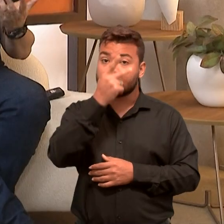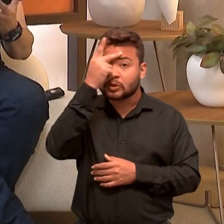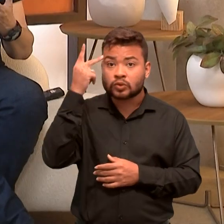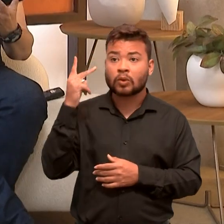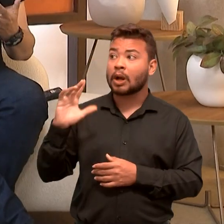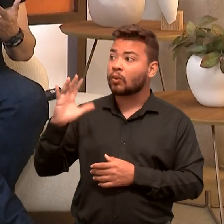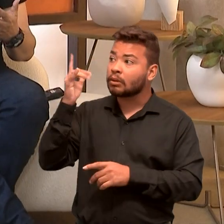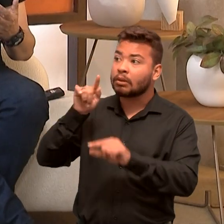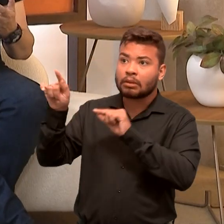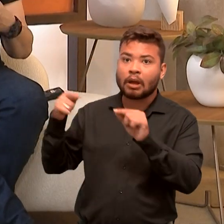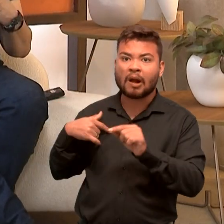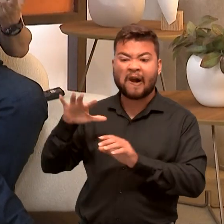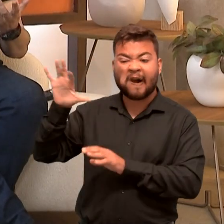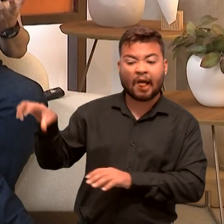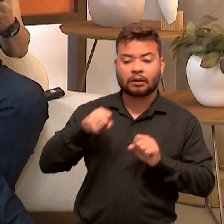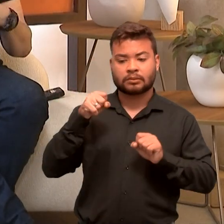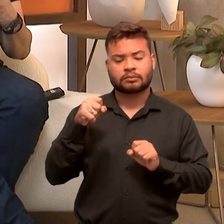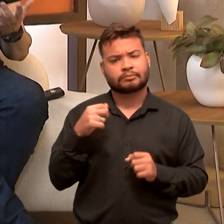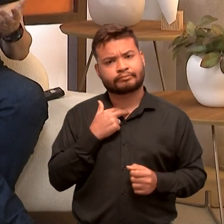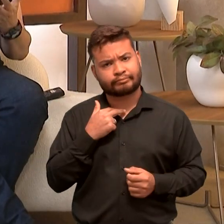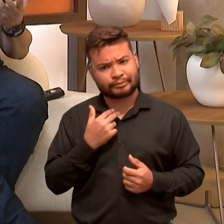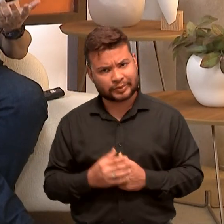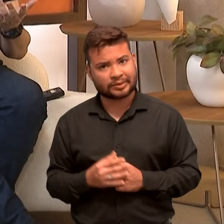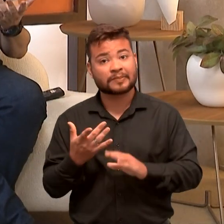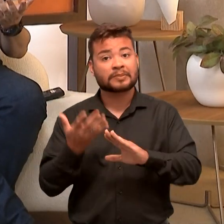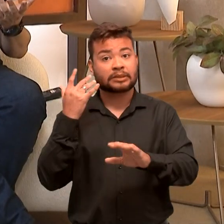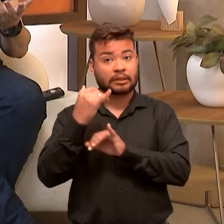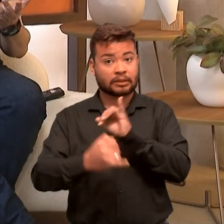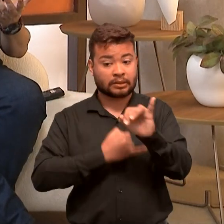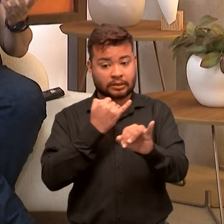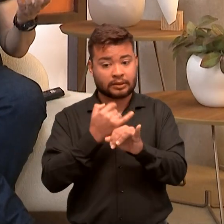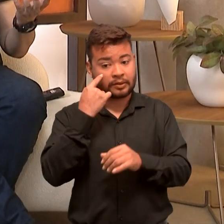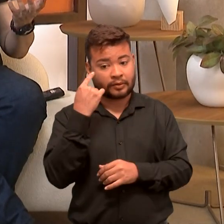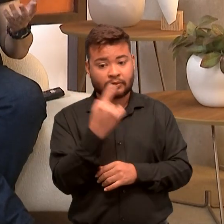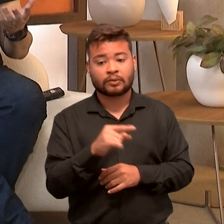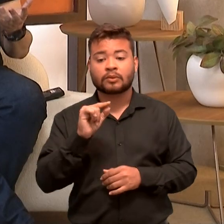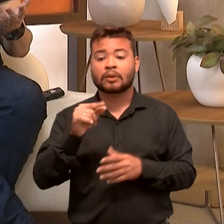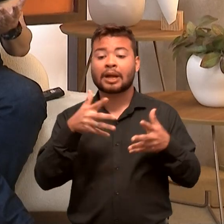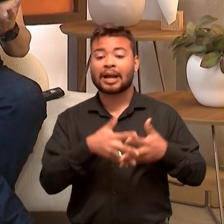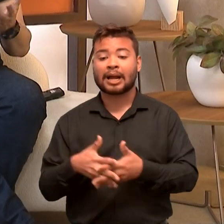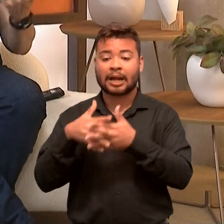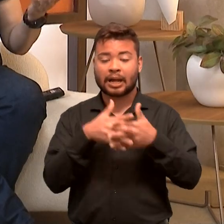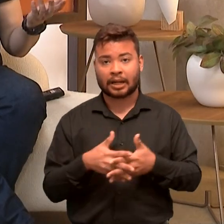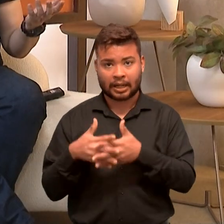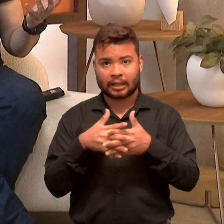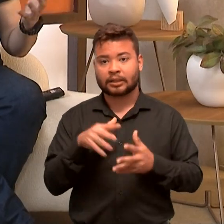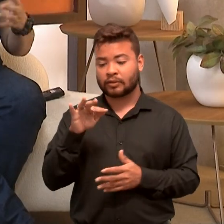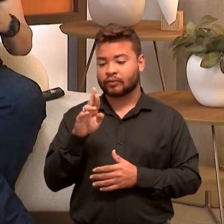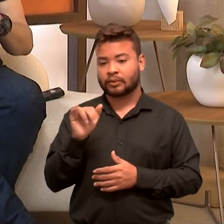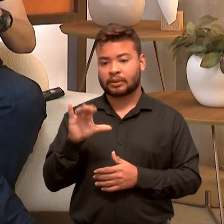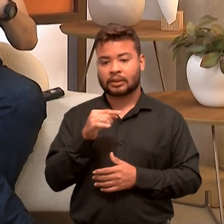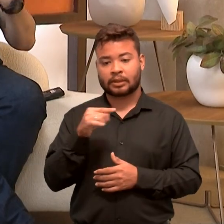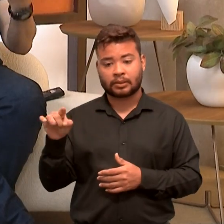situações. Eu brinco muito, teve uma situação que eu vi na internet uma vez, que foi da carreta furacão, que usou, acho que foi o Fofão,